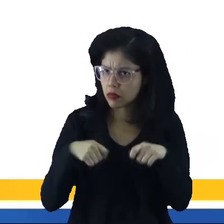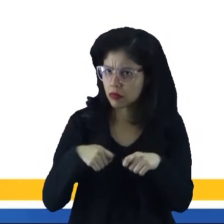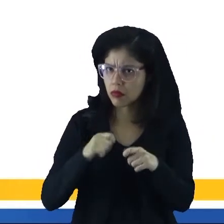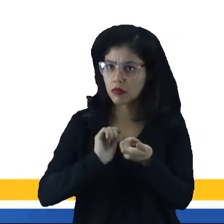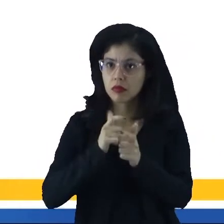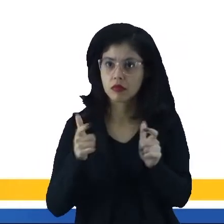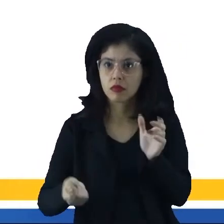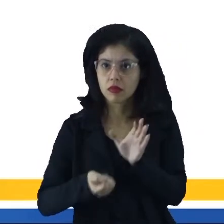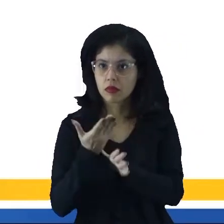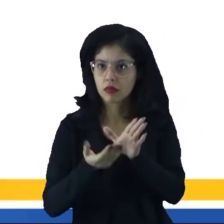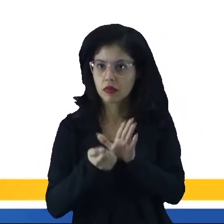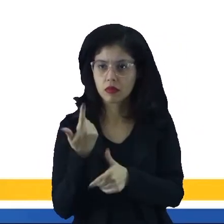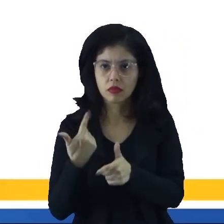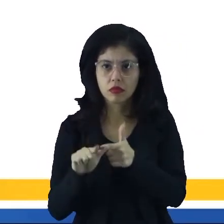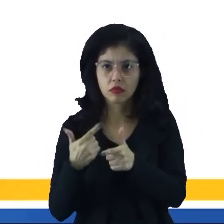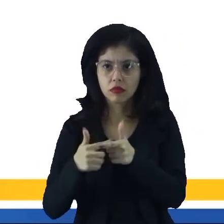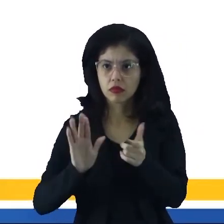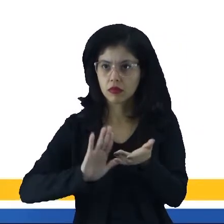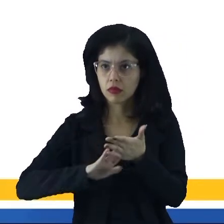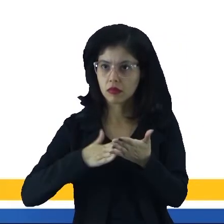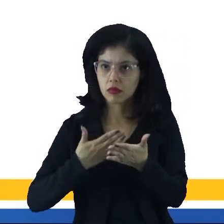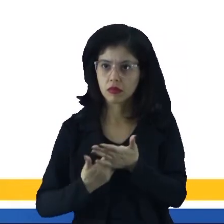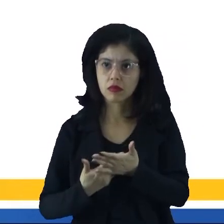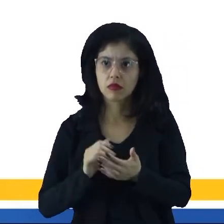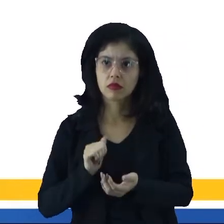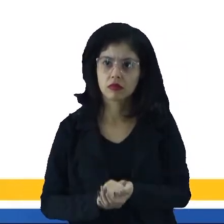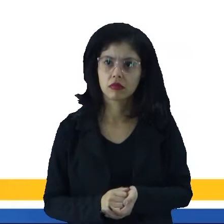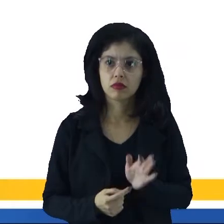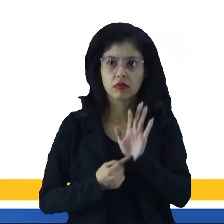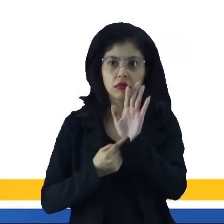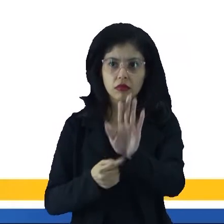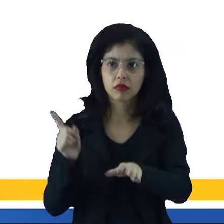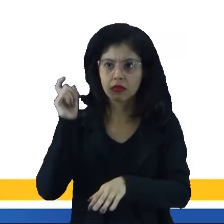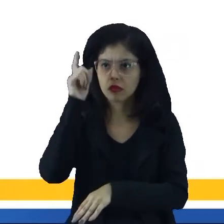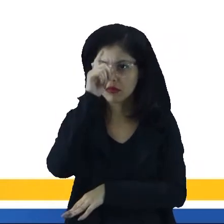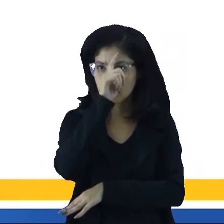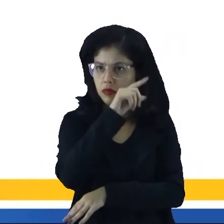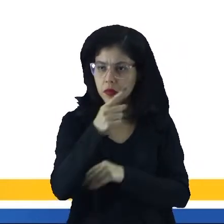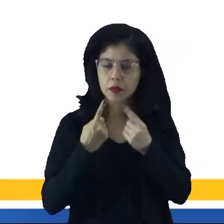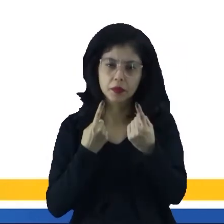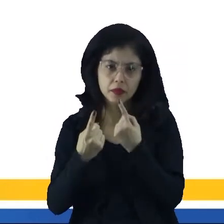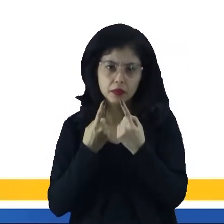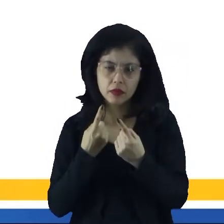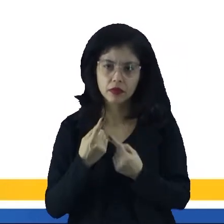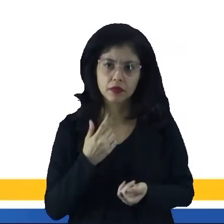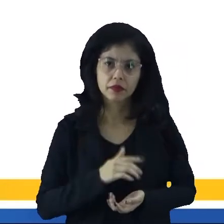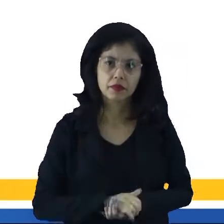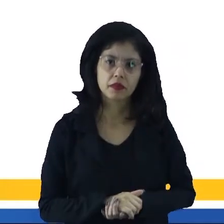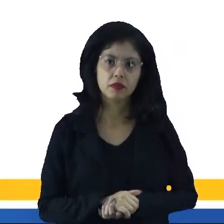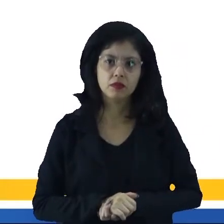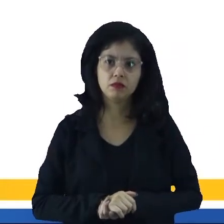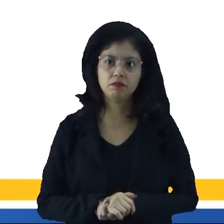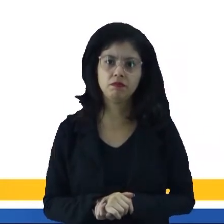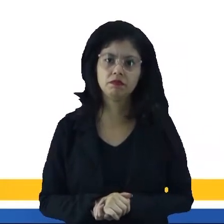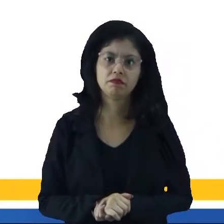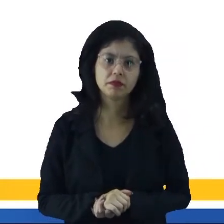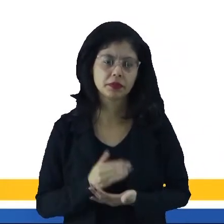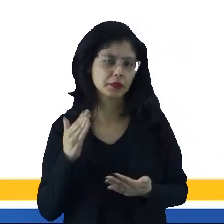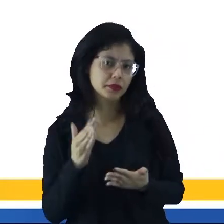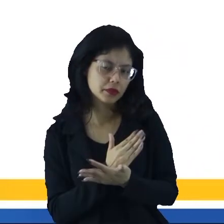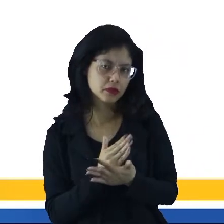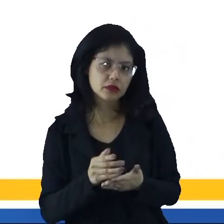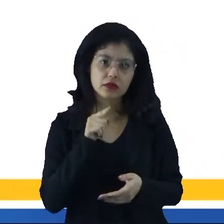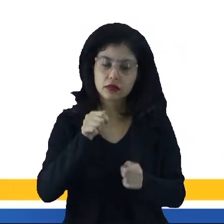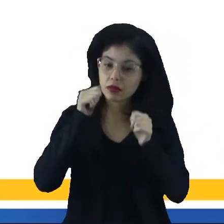possível, gerando problemas de interpretação no enunciado e dificuldades de comunicação. Então é algo que a gente tem